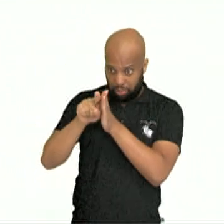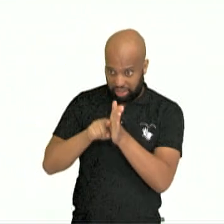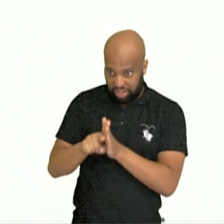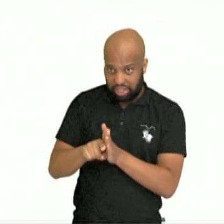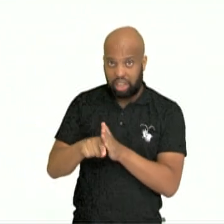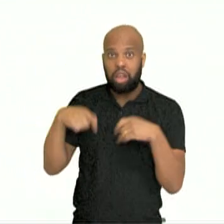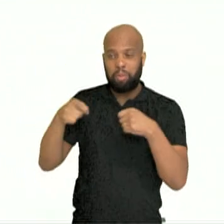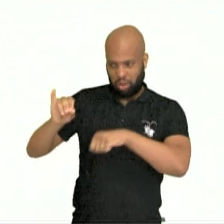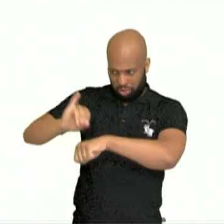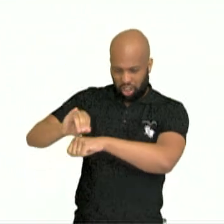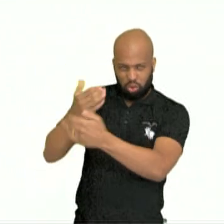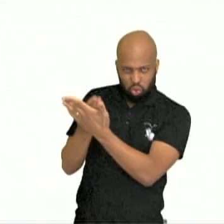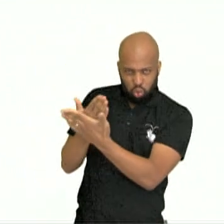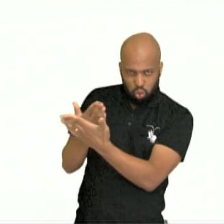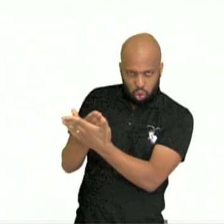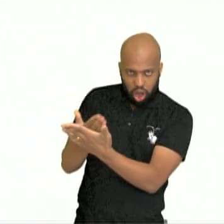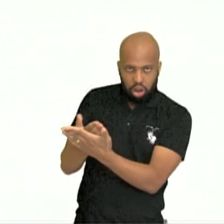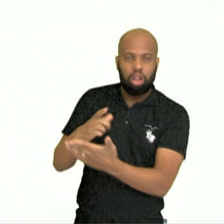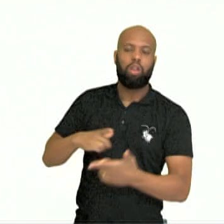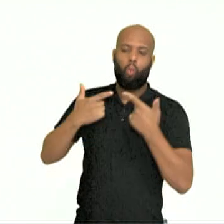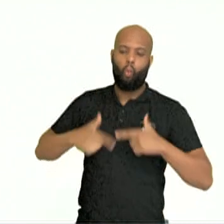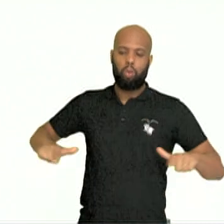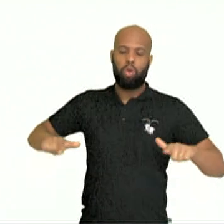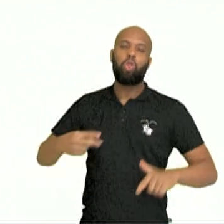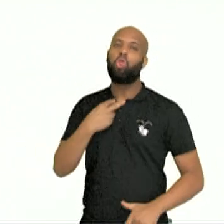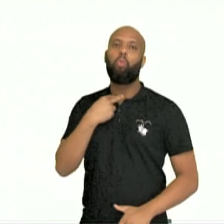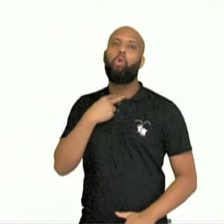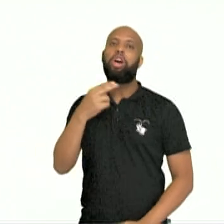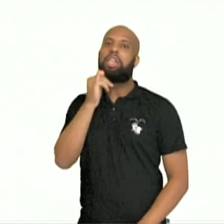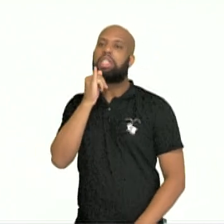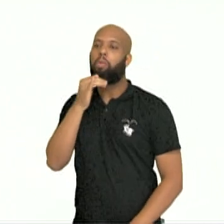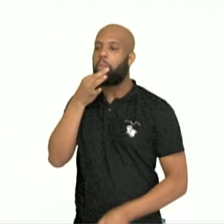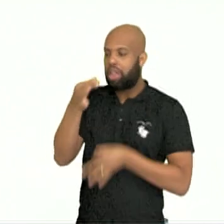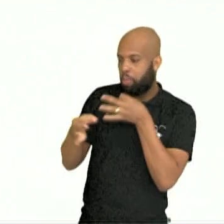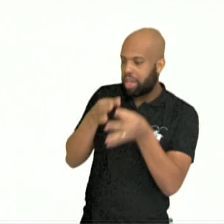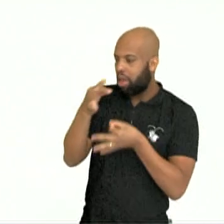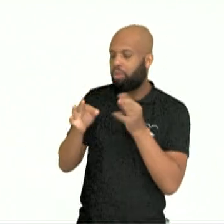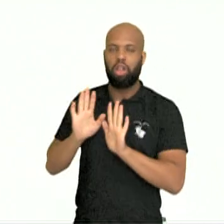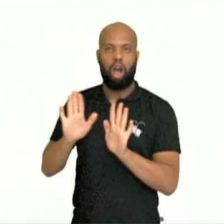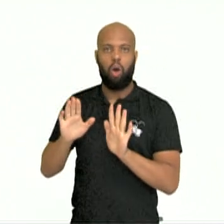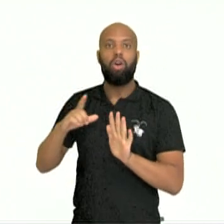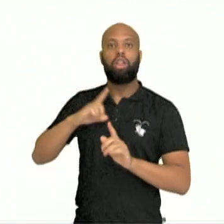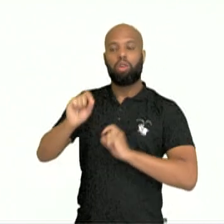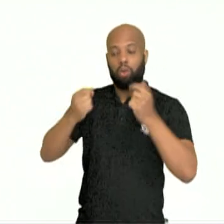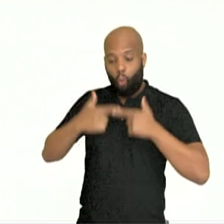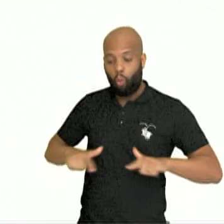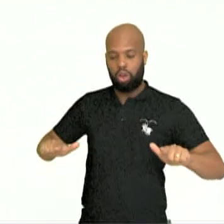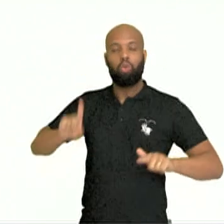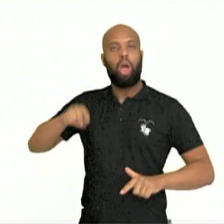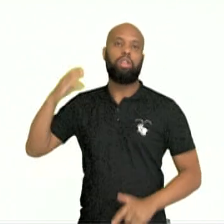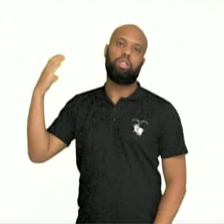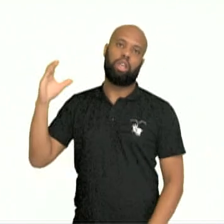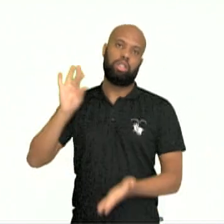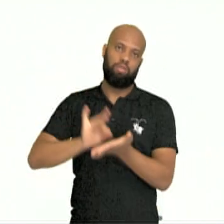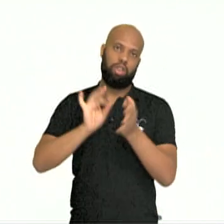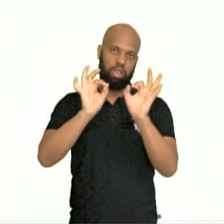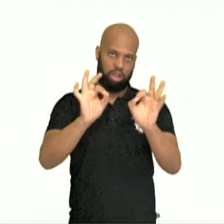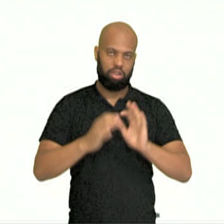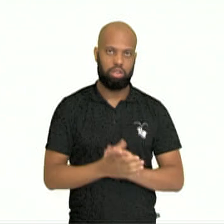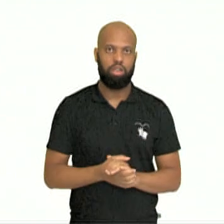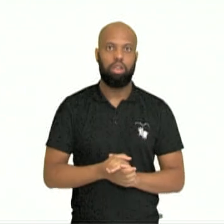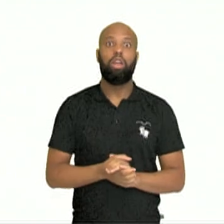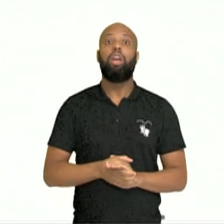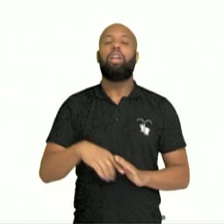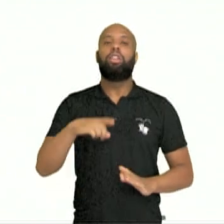seu estudo, né? A antropologia, né, muito ali pegava ali o Malinowski, por exemplo, na sua